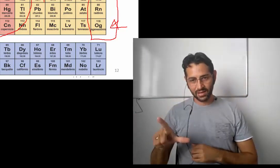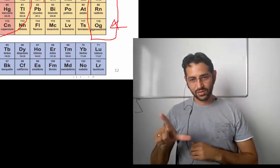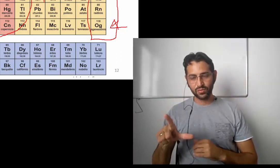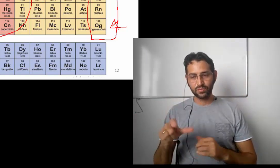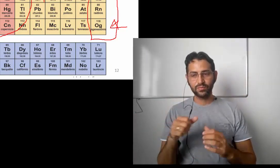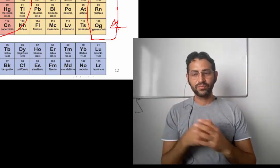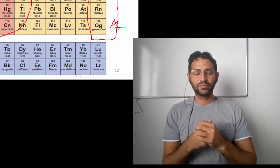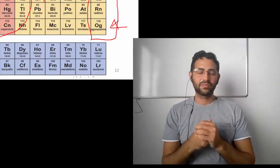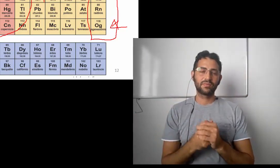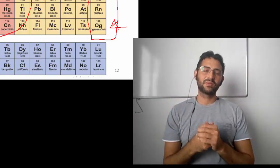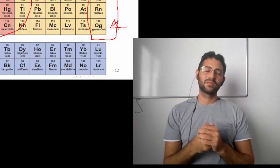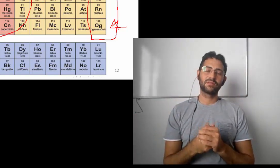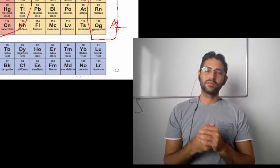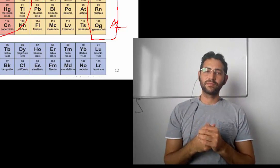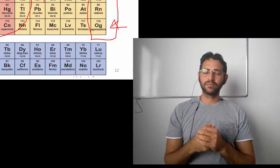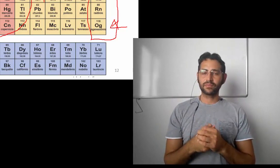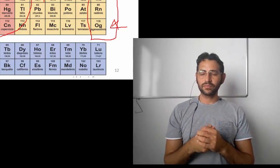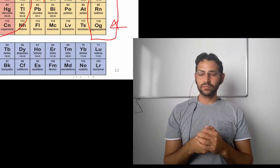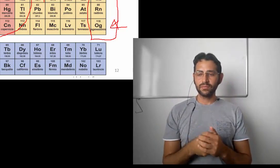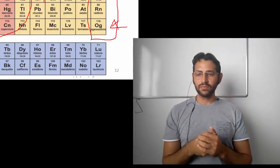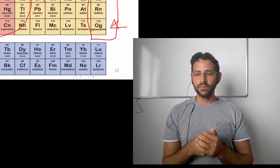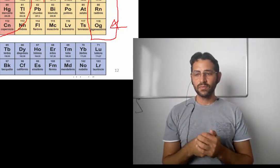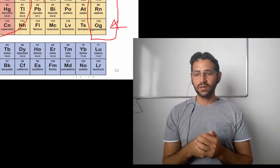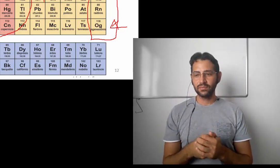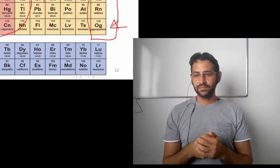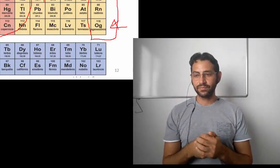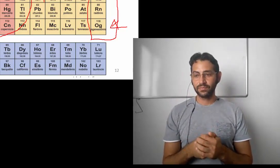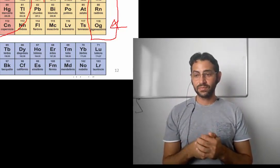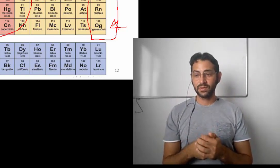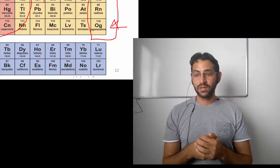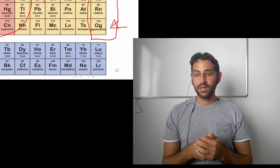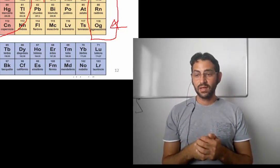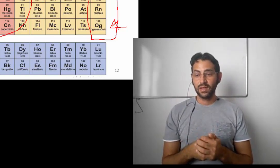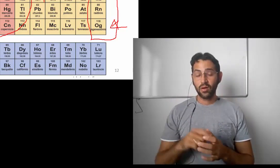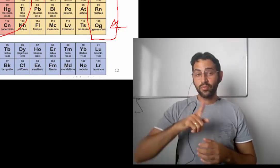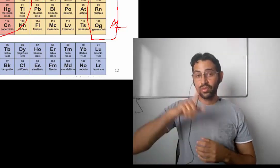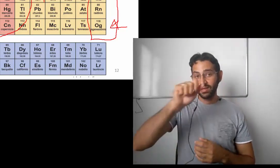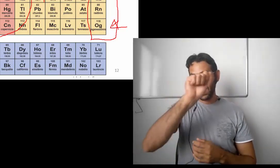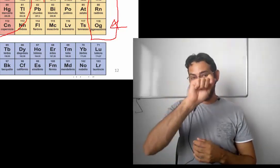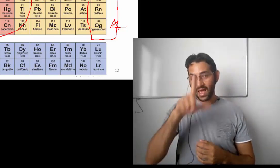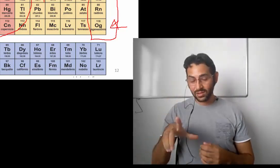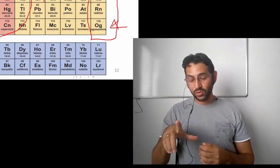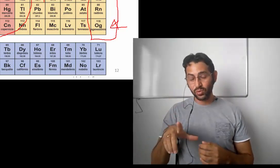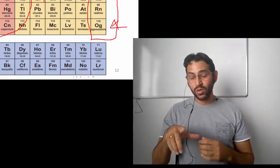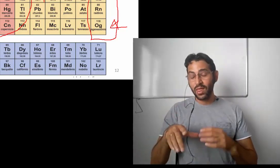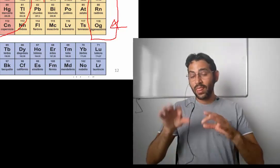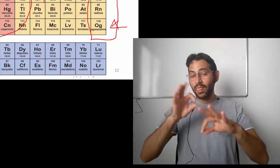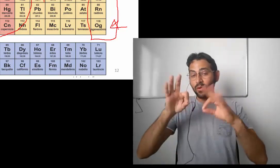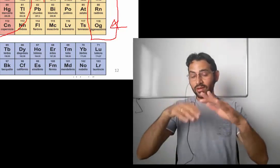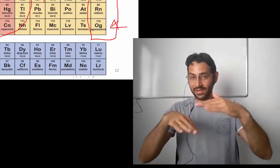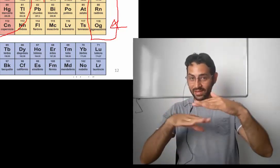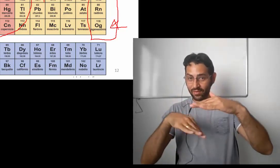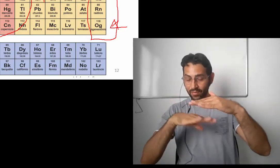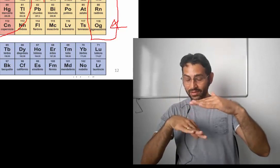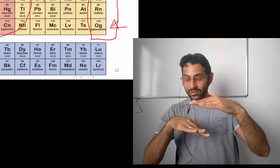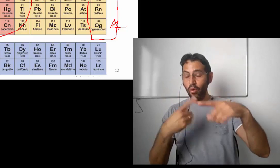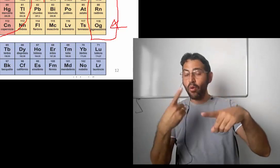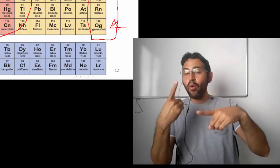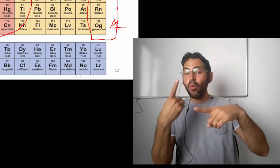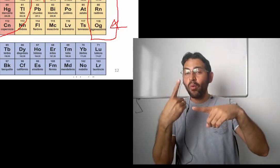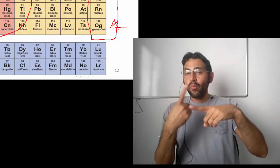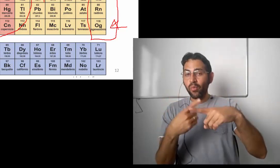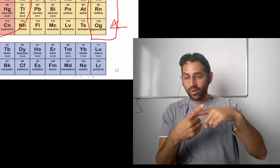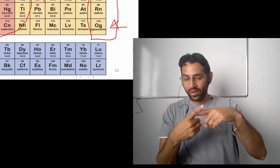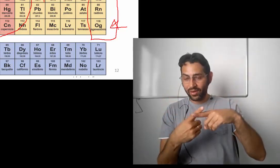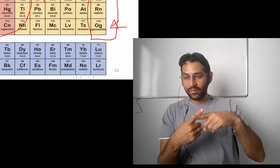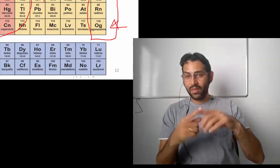Estão aqui embaixo. São os lantanídeos e os actinídeos. Eles estão aqui embaixo porque eles não